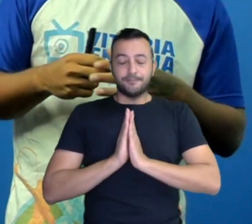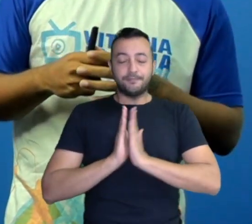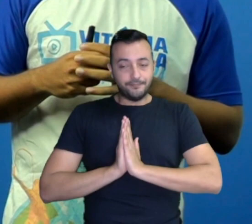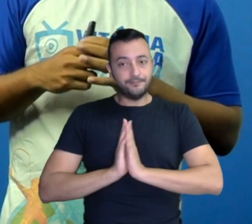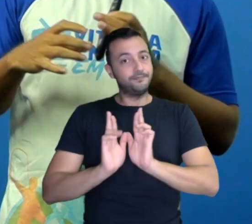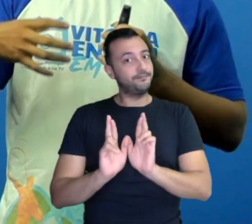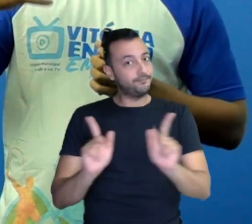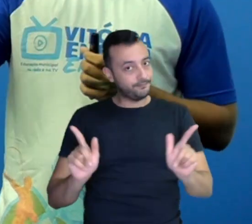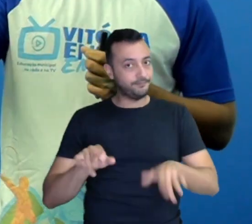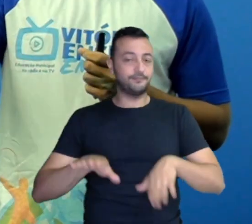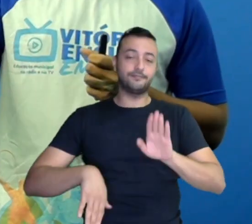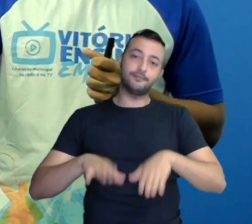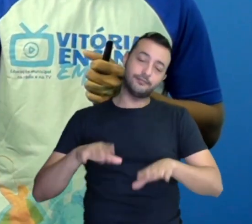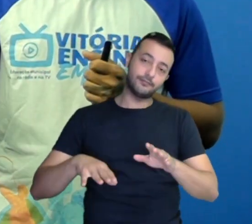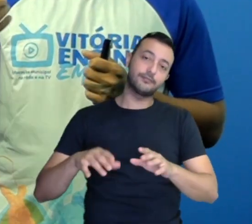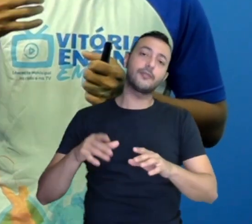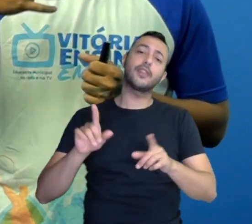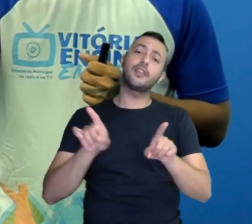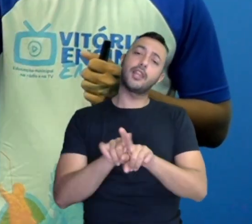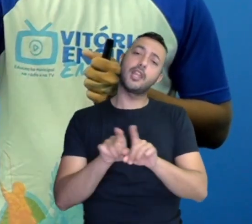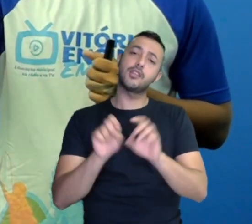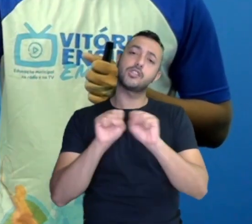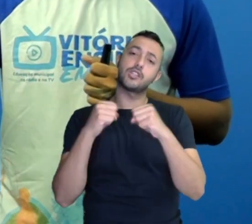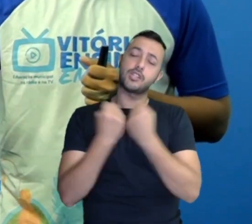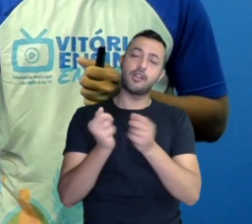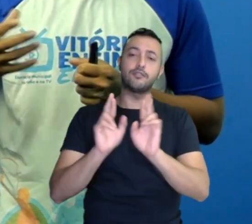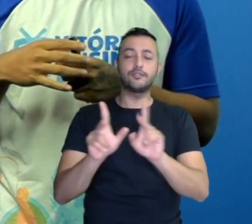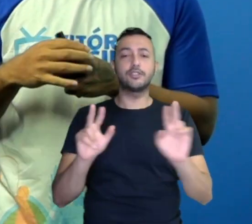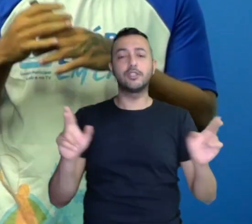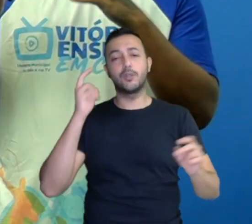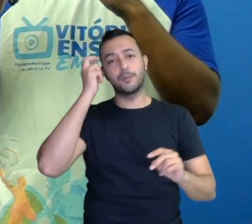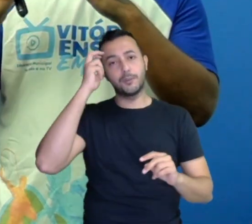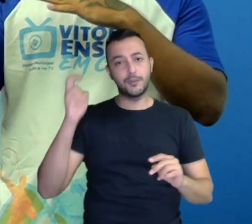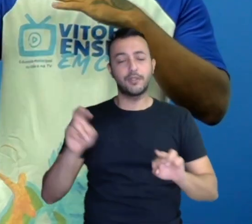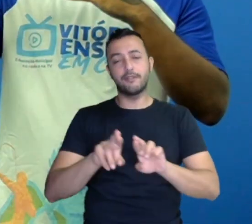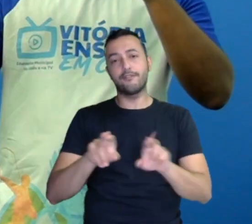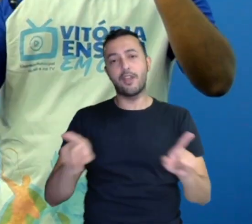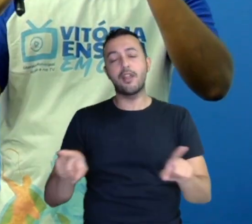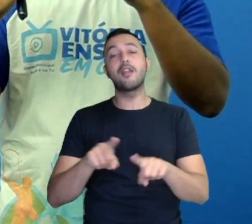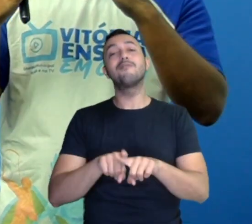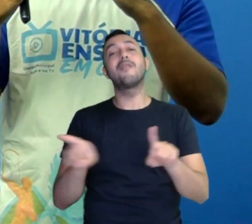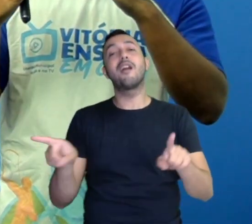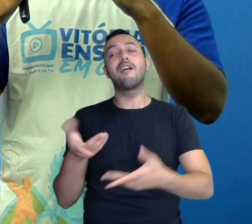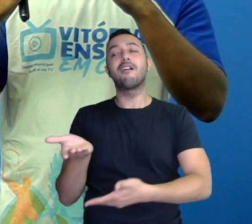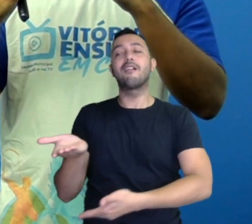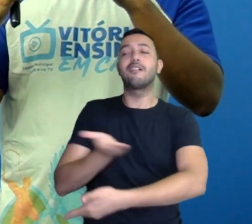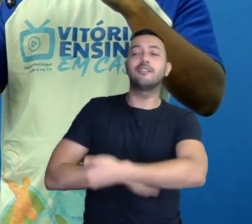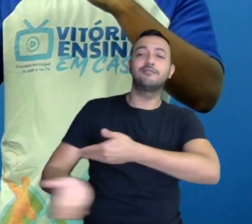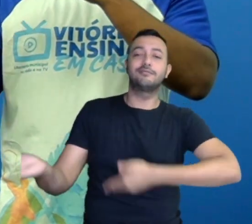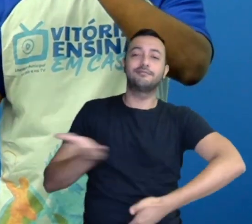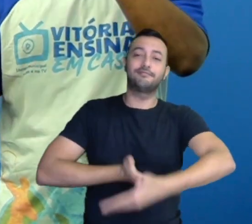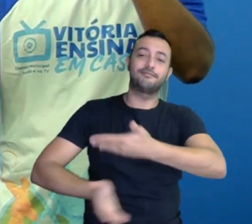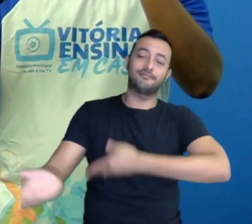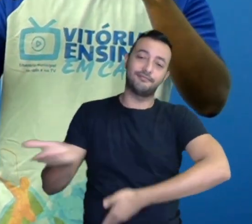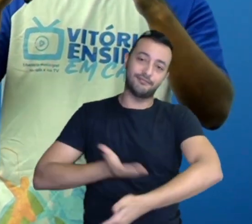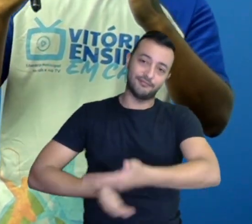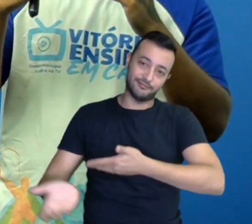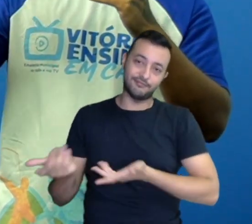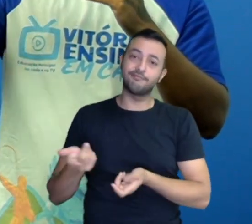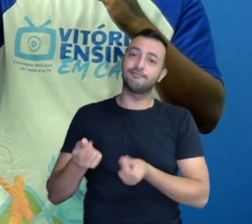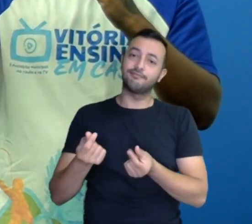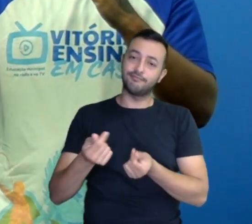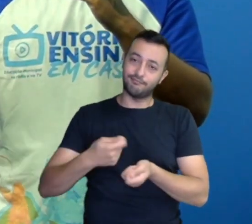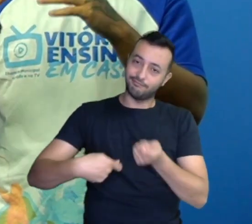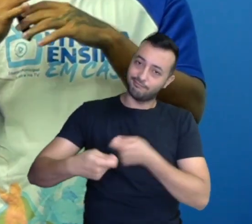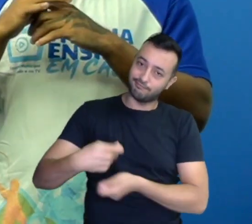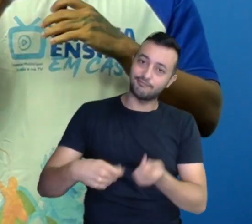religiosas diferentes, que tinham aspectos sociais diferentes, aspectos culturais diferentes, mas elas se relacionavam, né? Elas se relacionavam